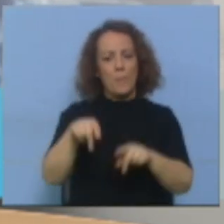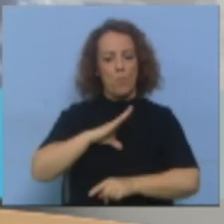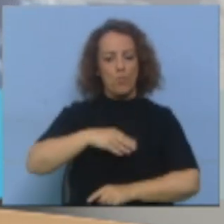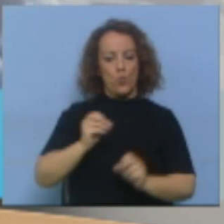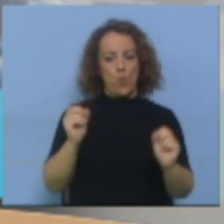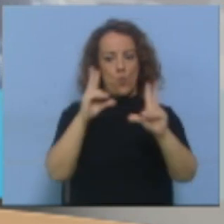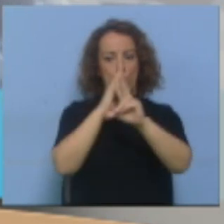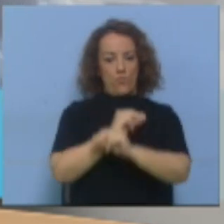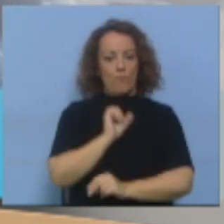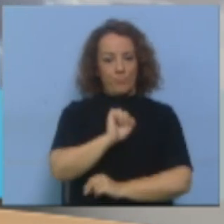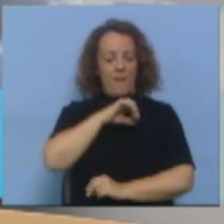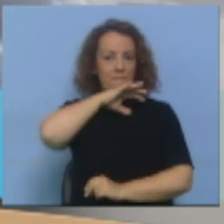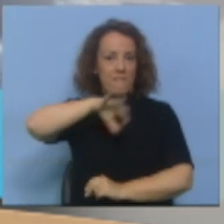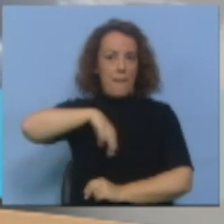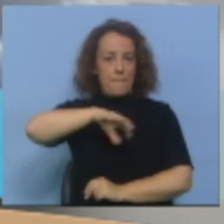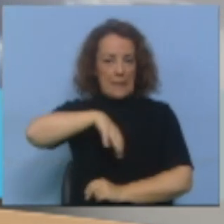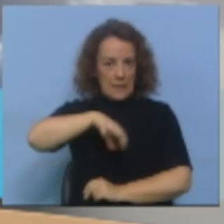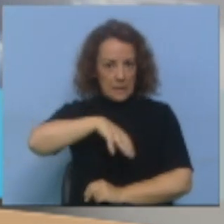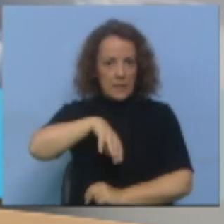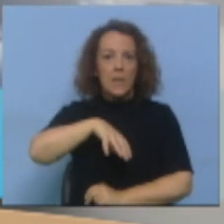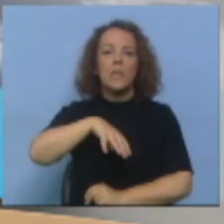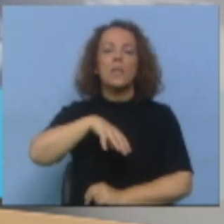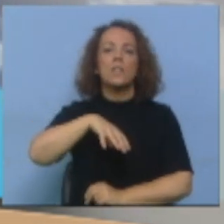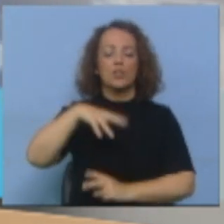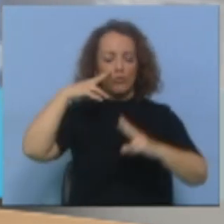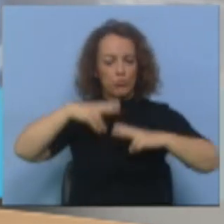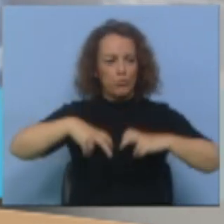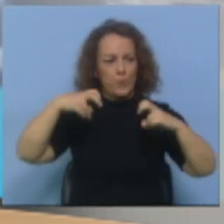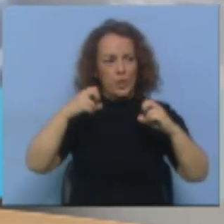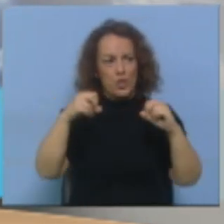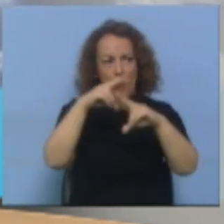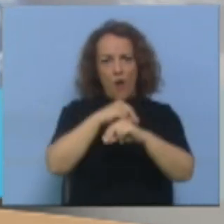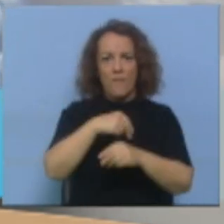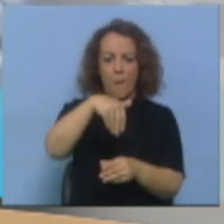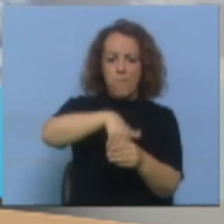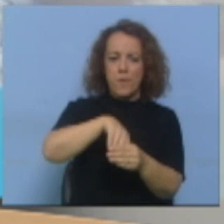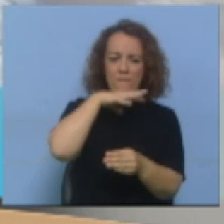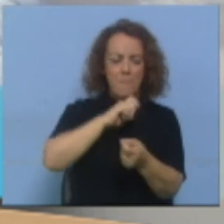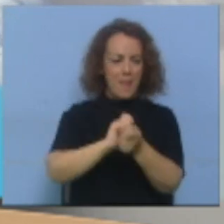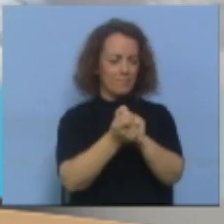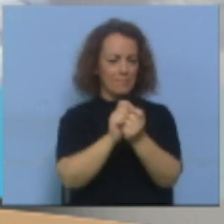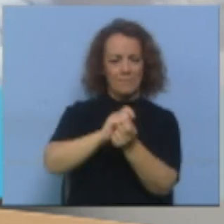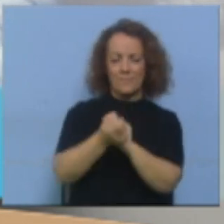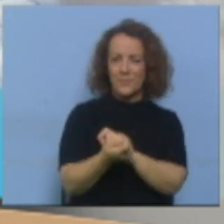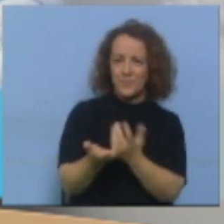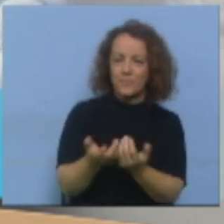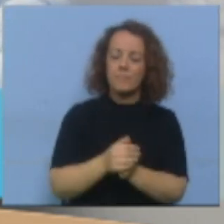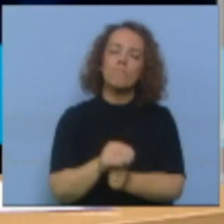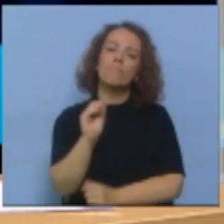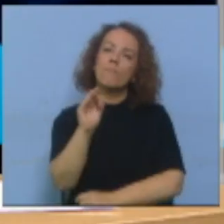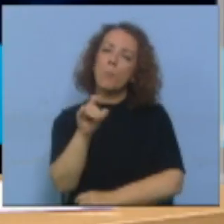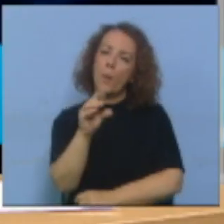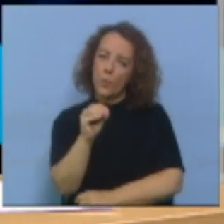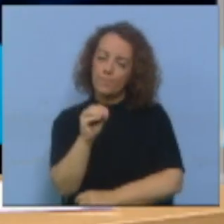também que as famílias estão a redescobrir, estão a reorganizarem-se. Paulo, eu acho que era